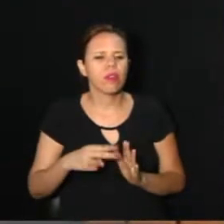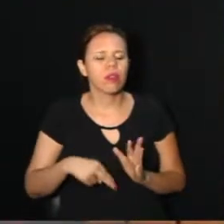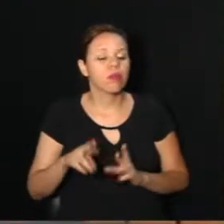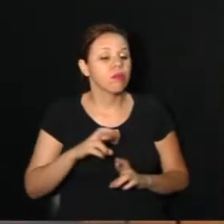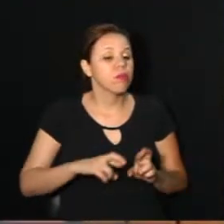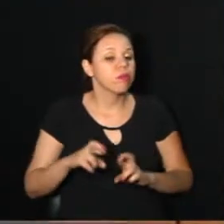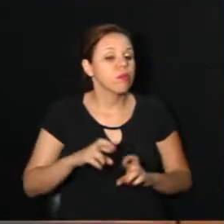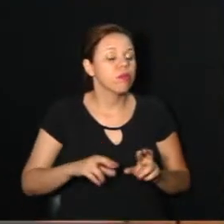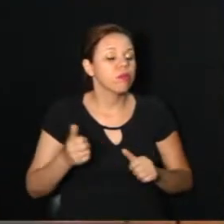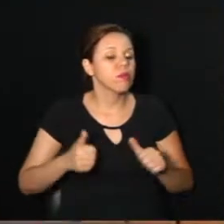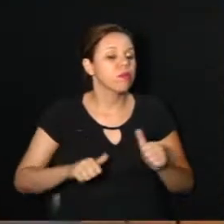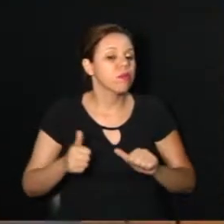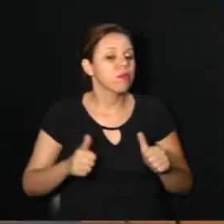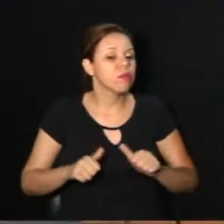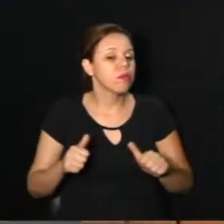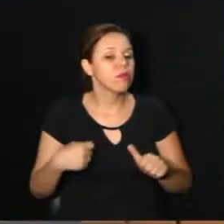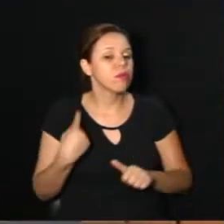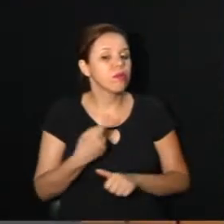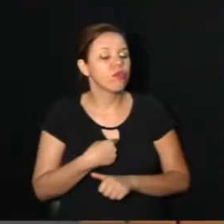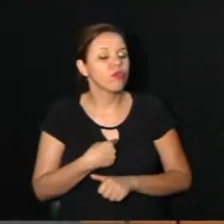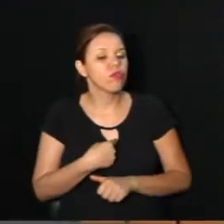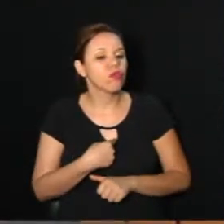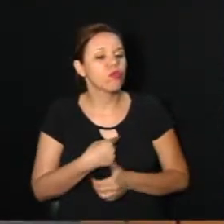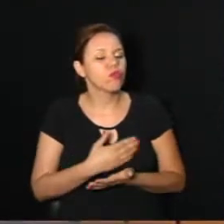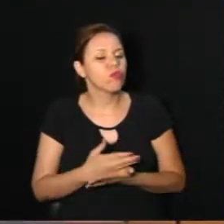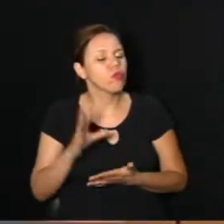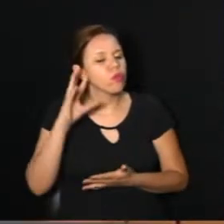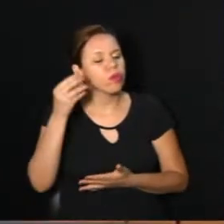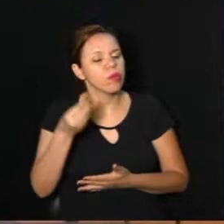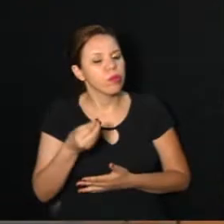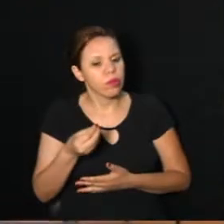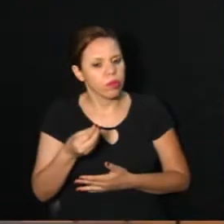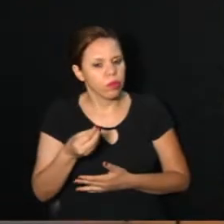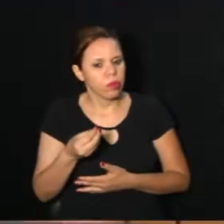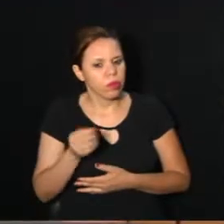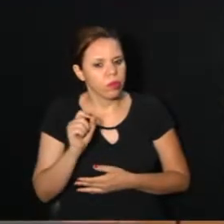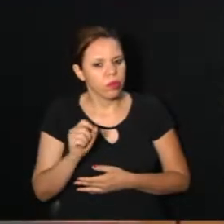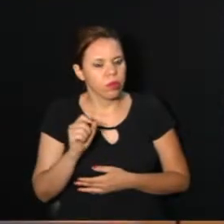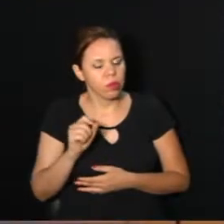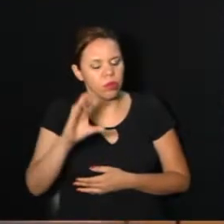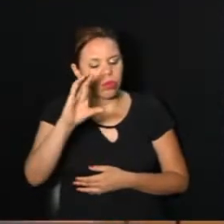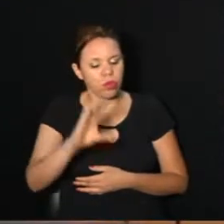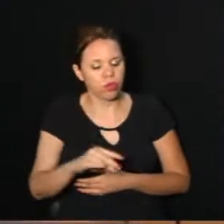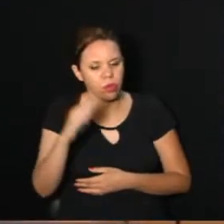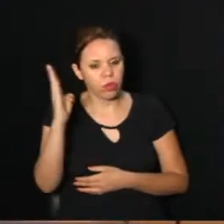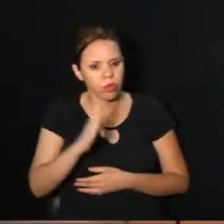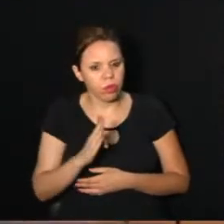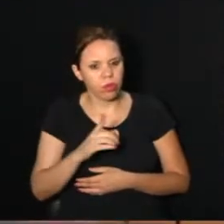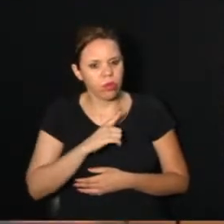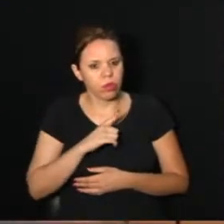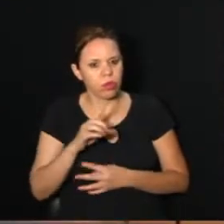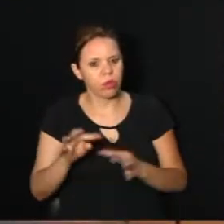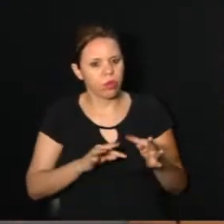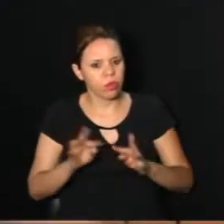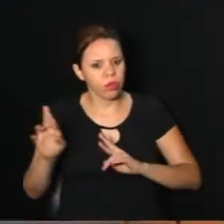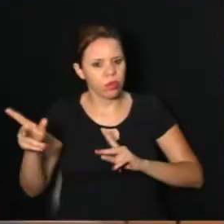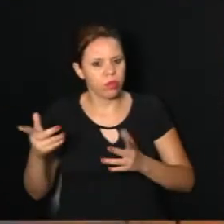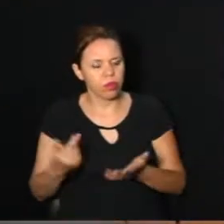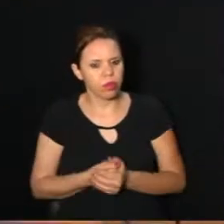analisando, a gente começa a entender que o cidadão brasileiro está sendo tratado de outra